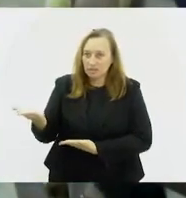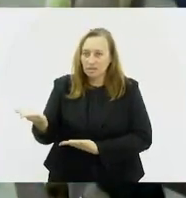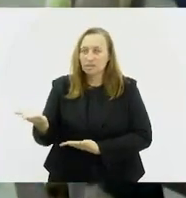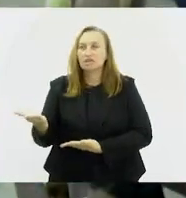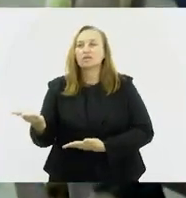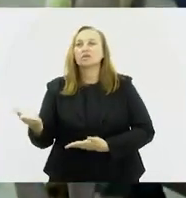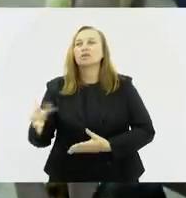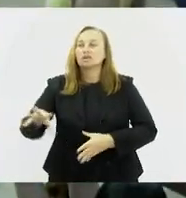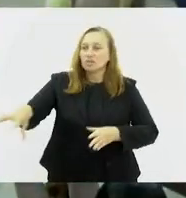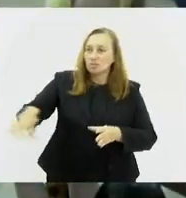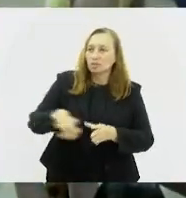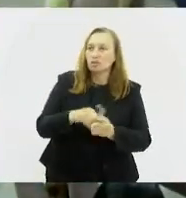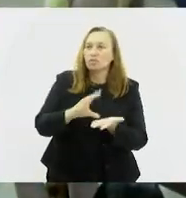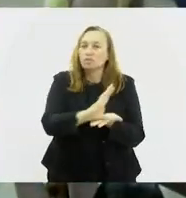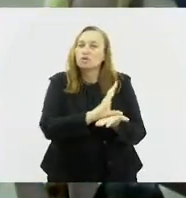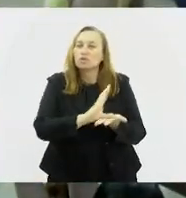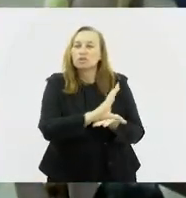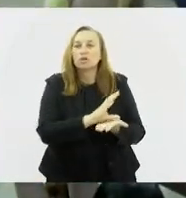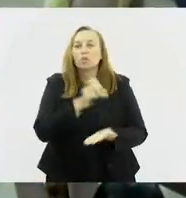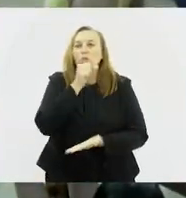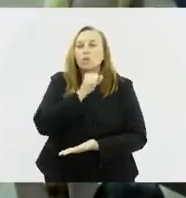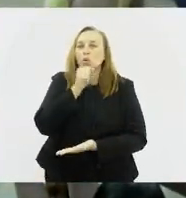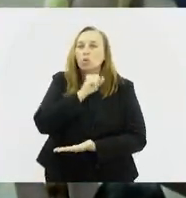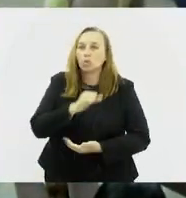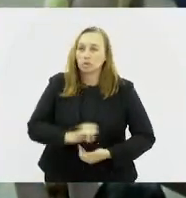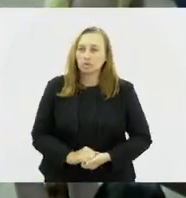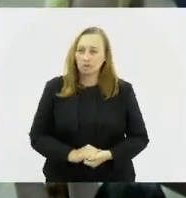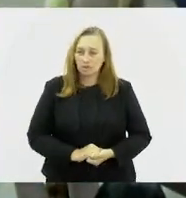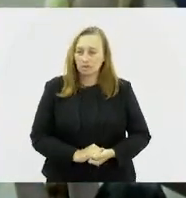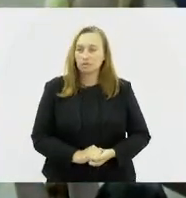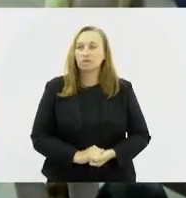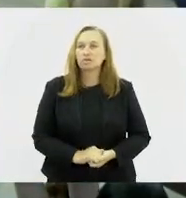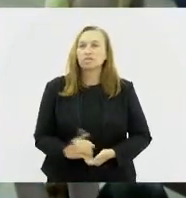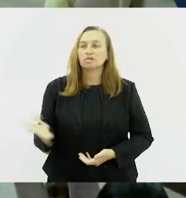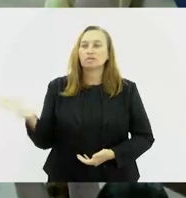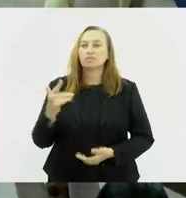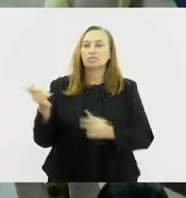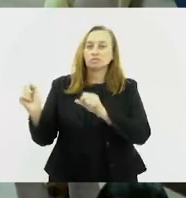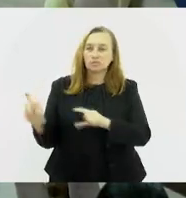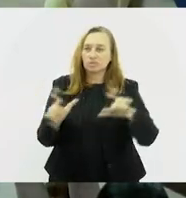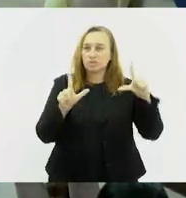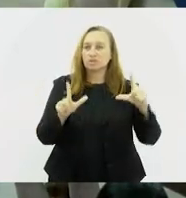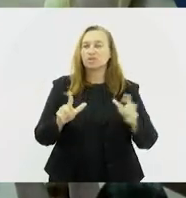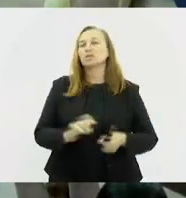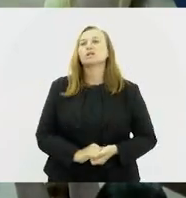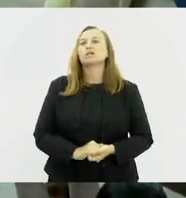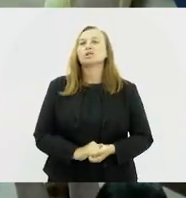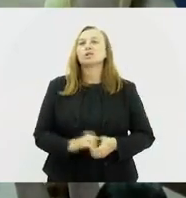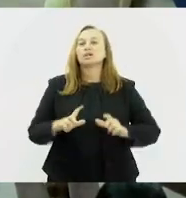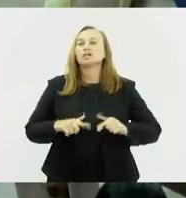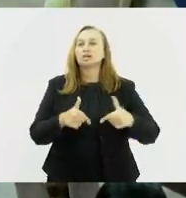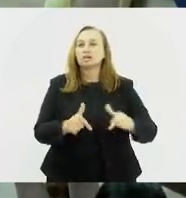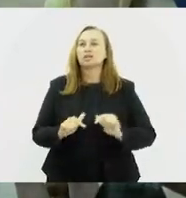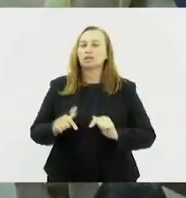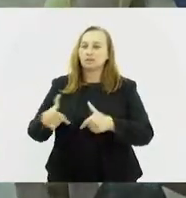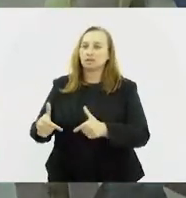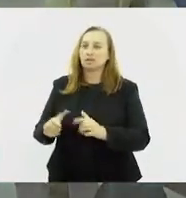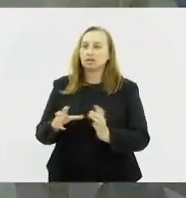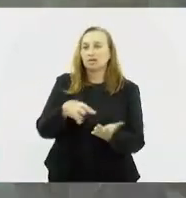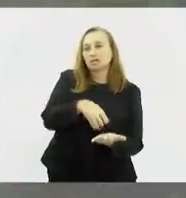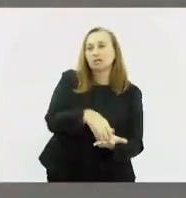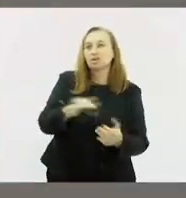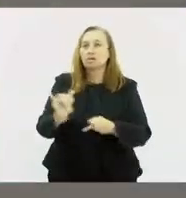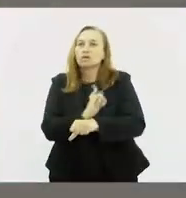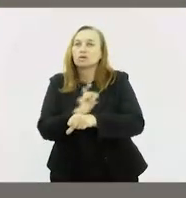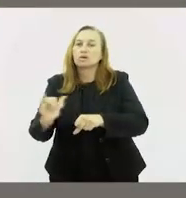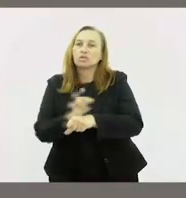o Conselho do Idoso. Vamos lá, próximo slide. As ações intersetoriais articuladas